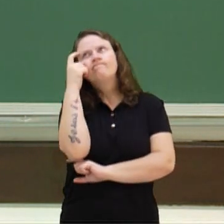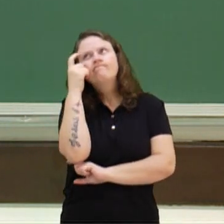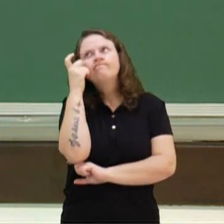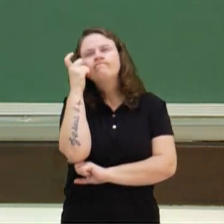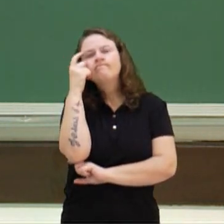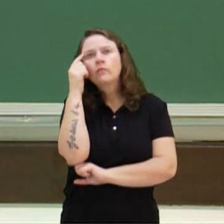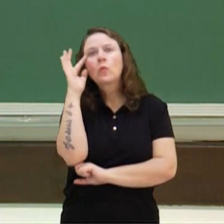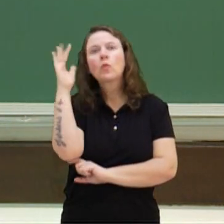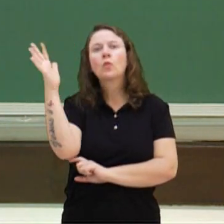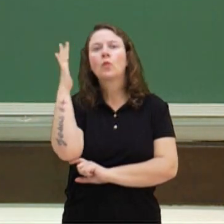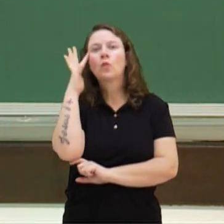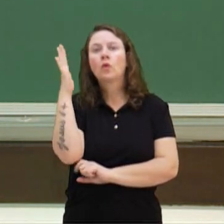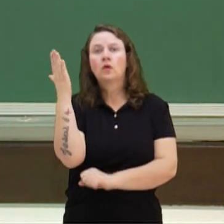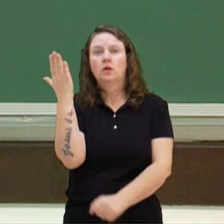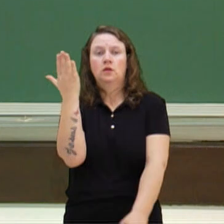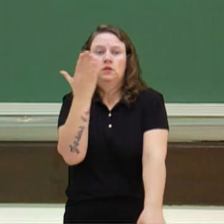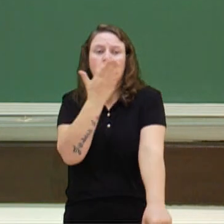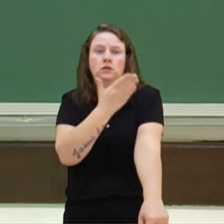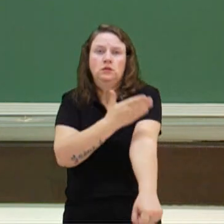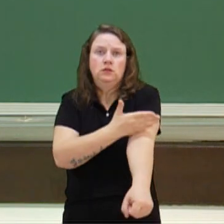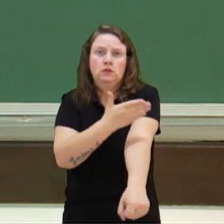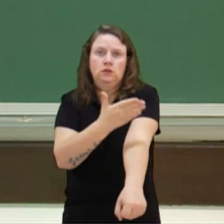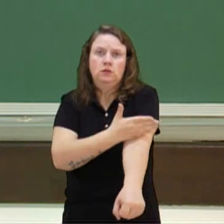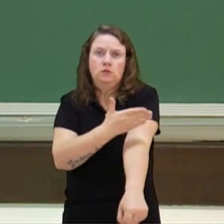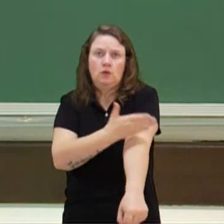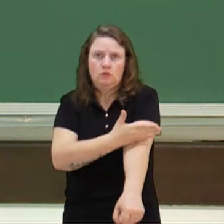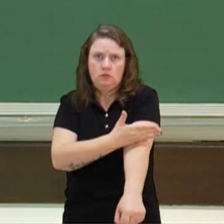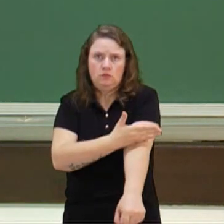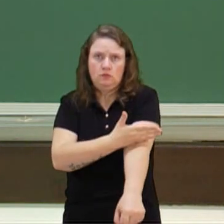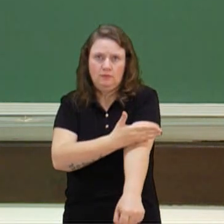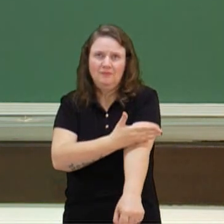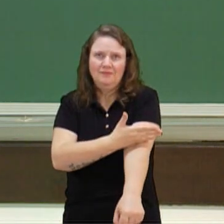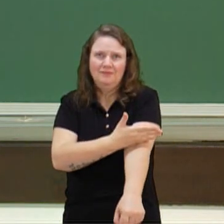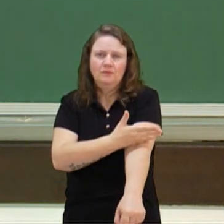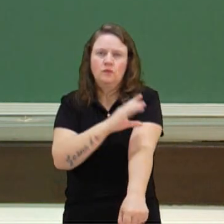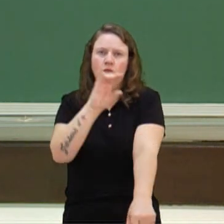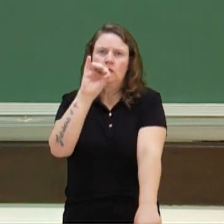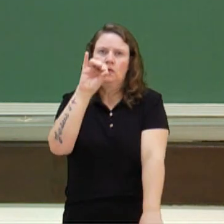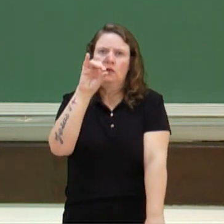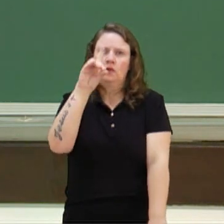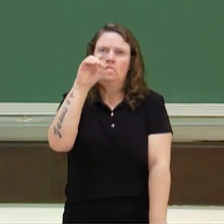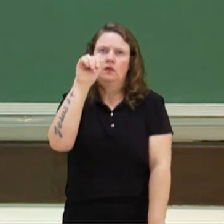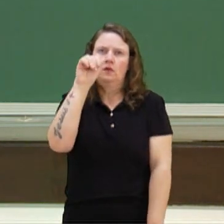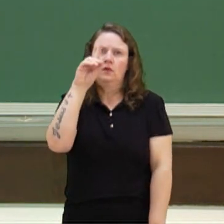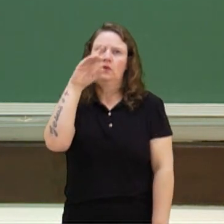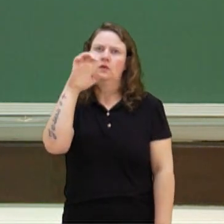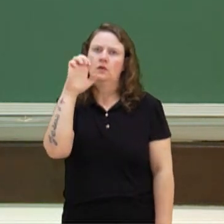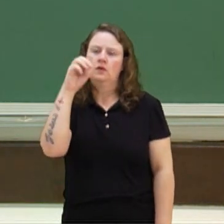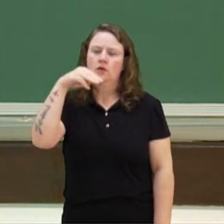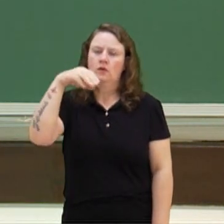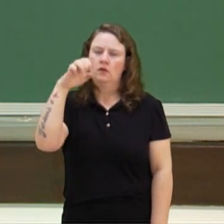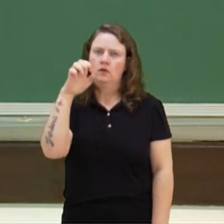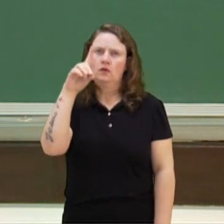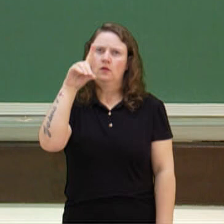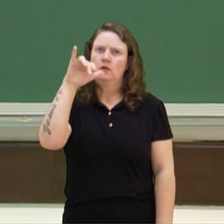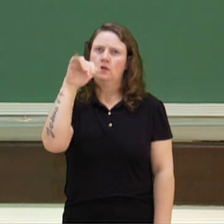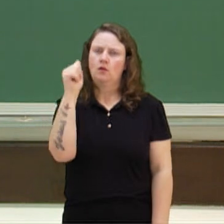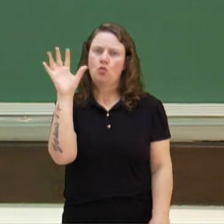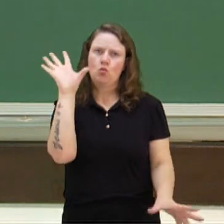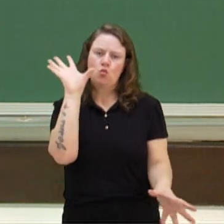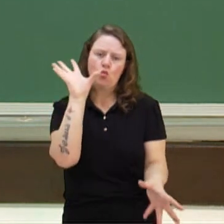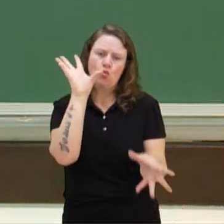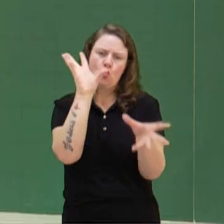história, Idade Média. Idade Média é um conceito. Por quê? Porque ela resume uma série